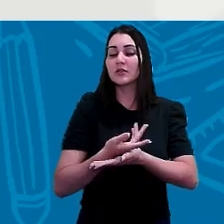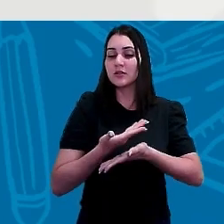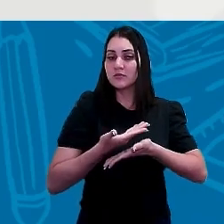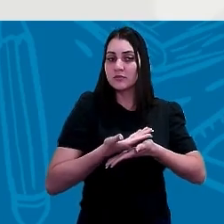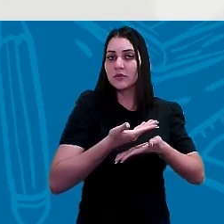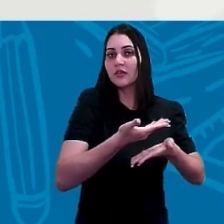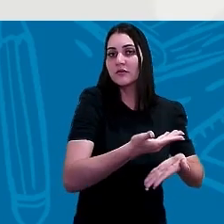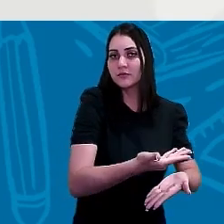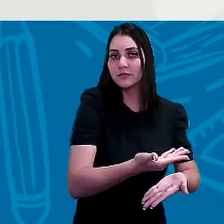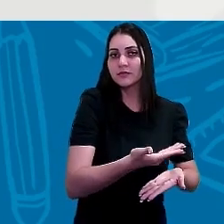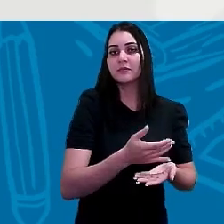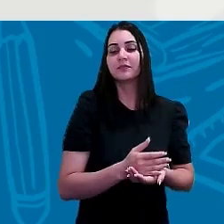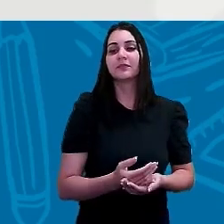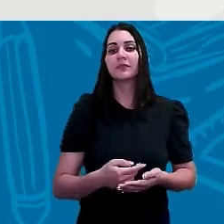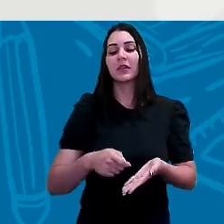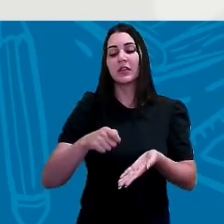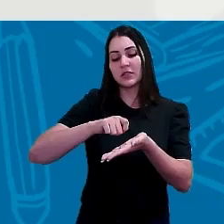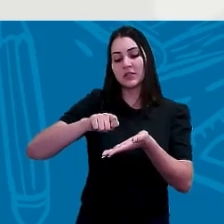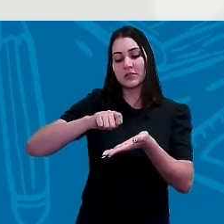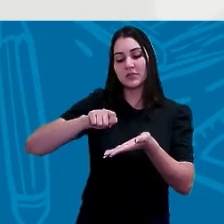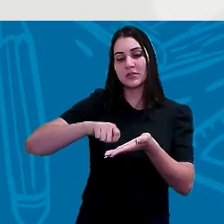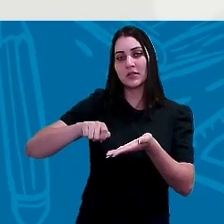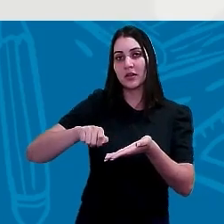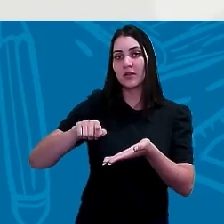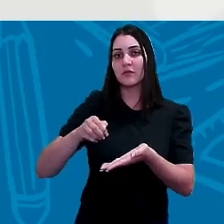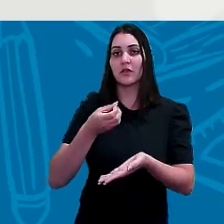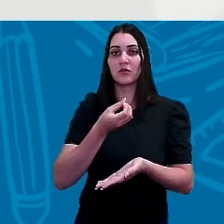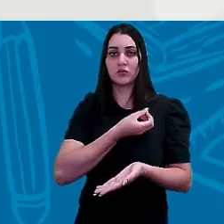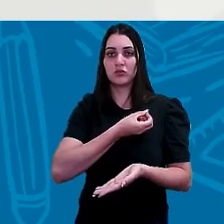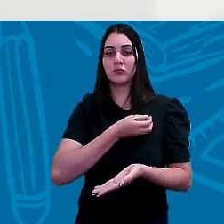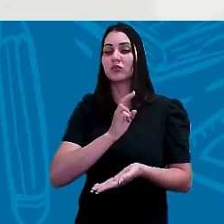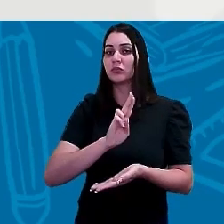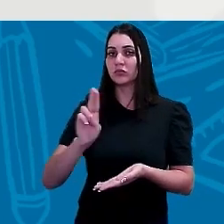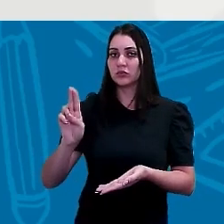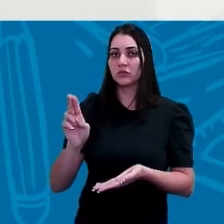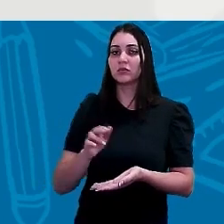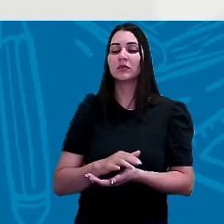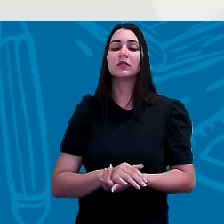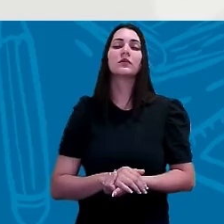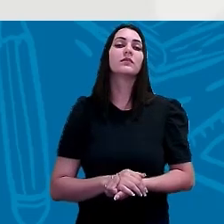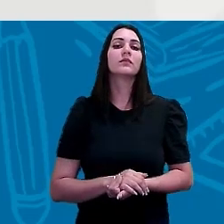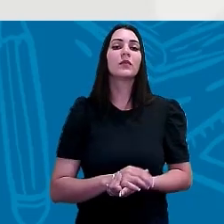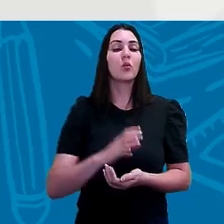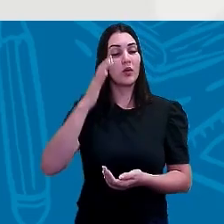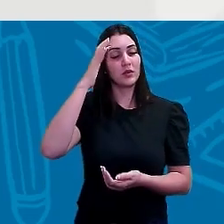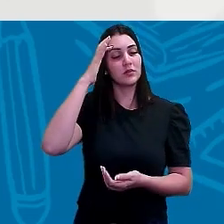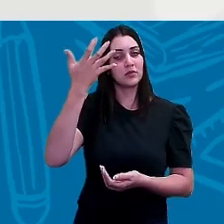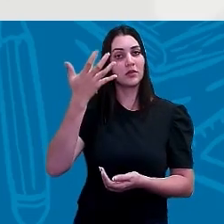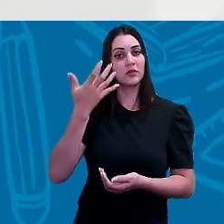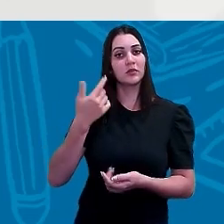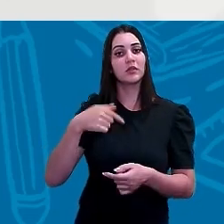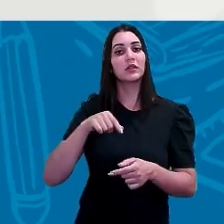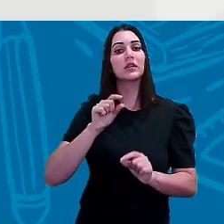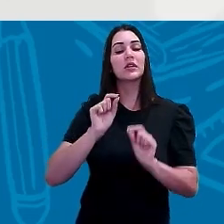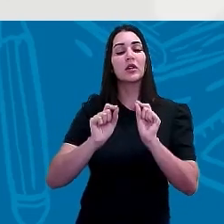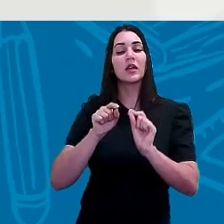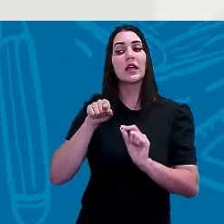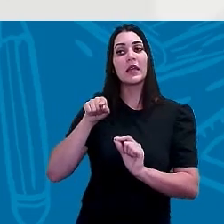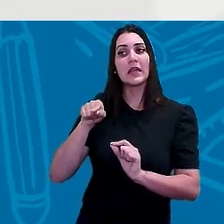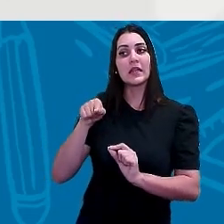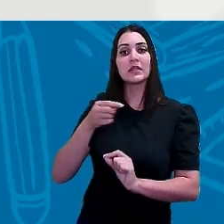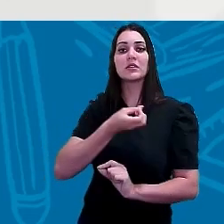visita? Escreva o número por extenso do resultado, né, dessa continha que a gente vai fazer. E esse número, ele é um